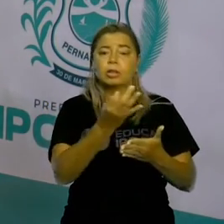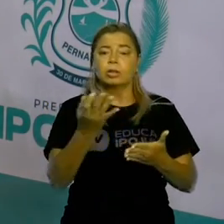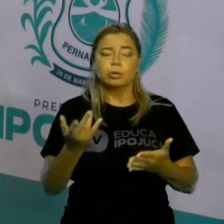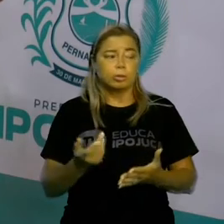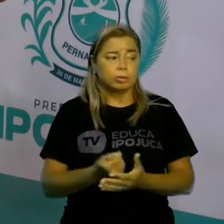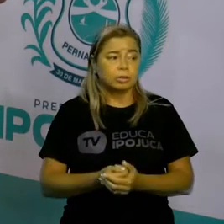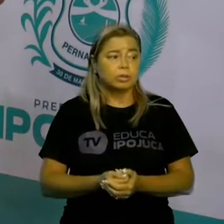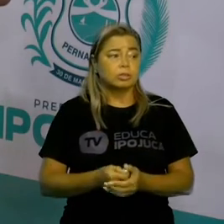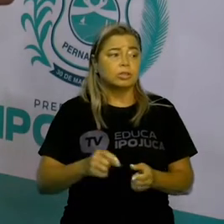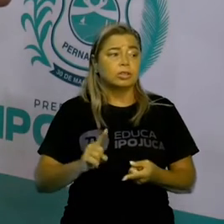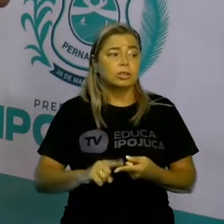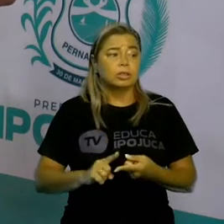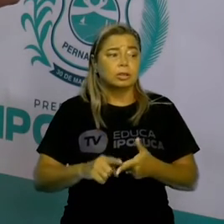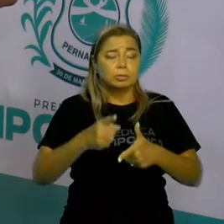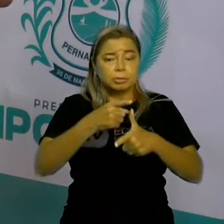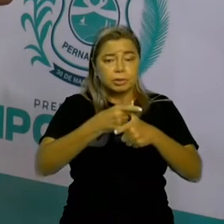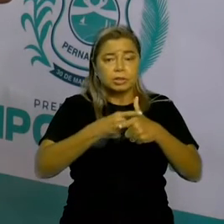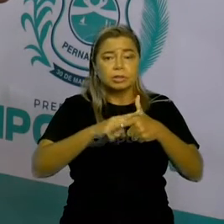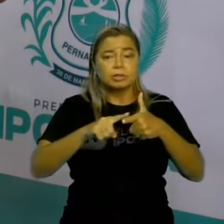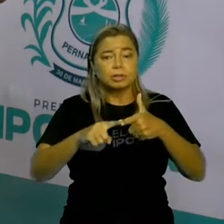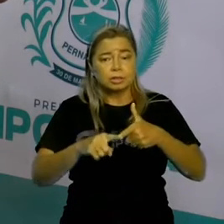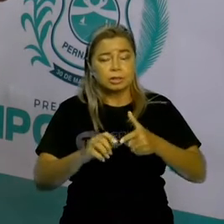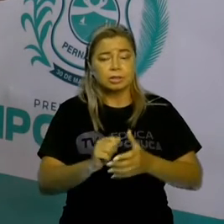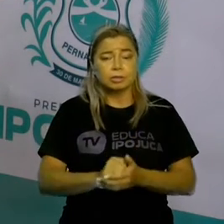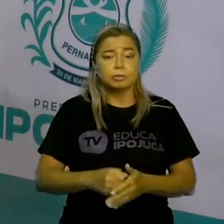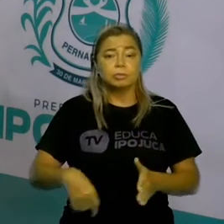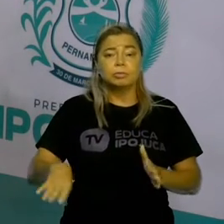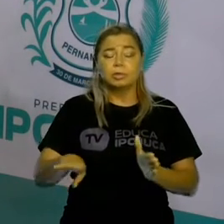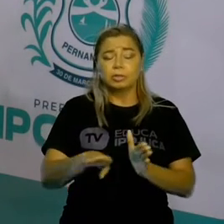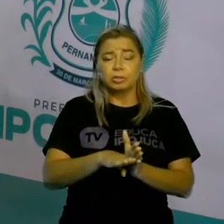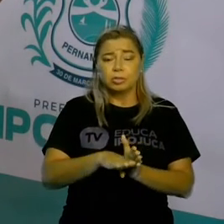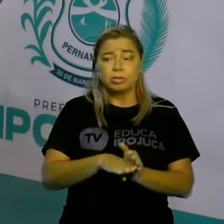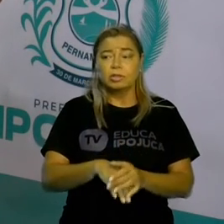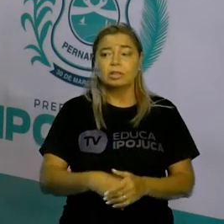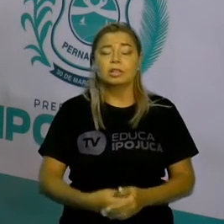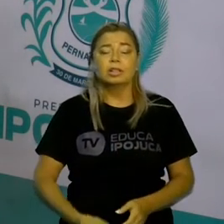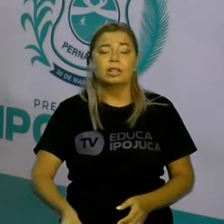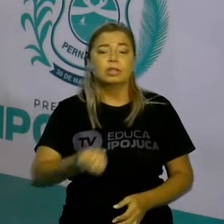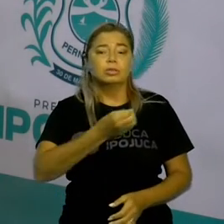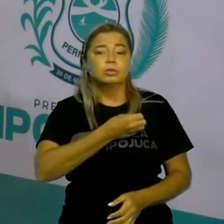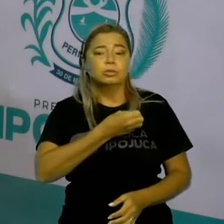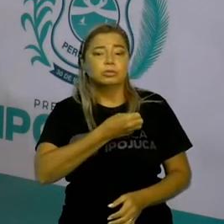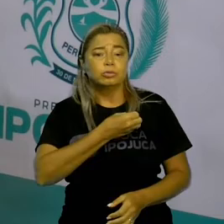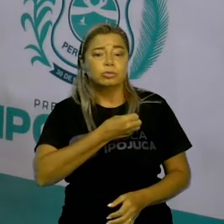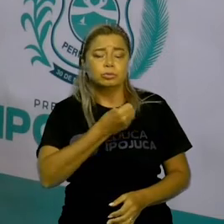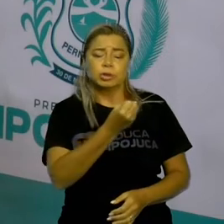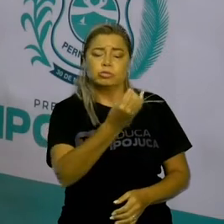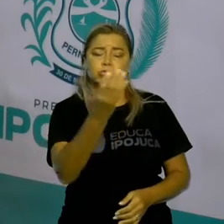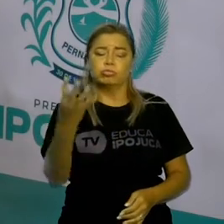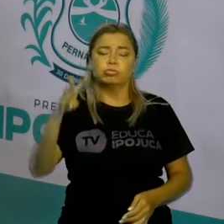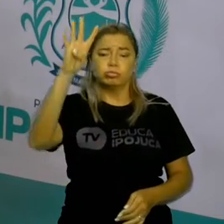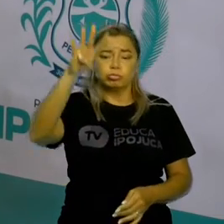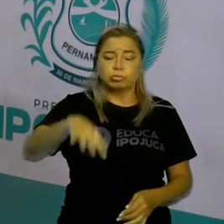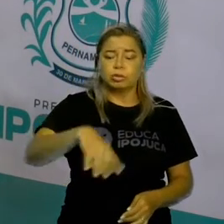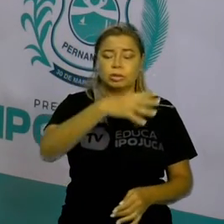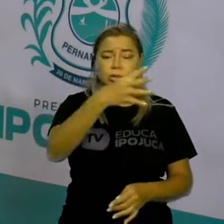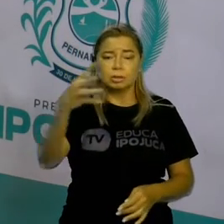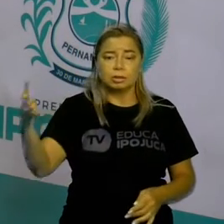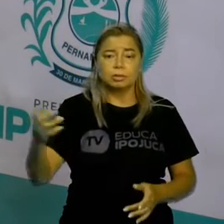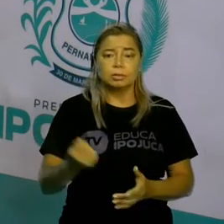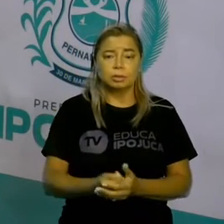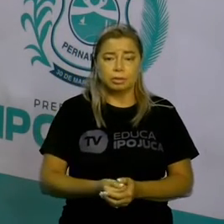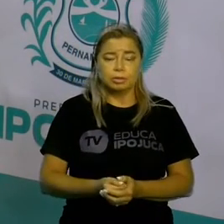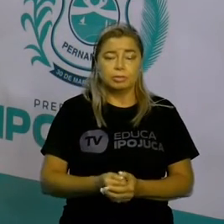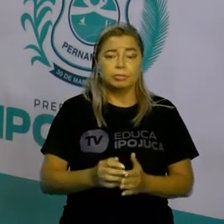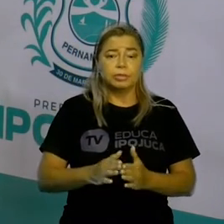divisão até chegar no número decimal. Essa forma também é outra forma de se